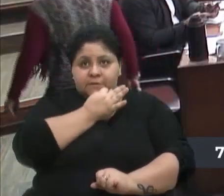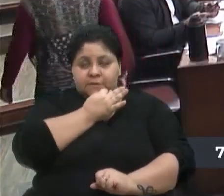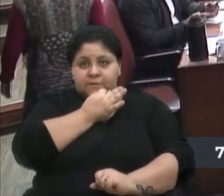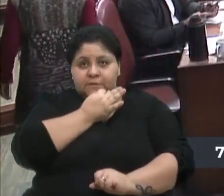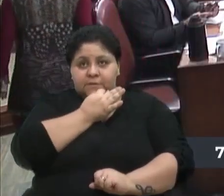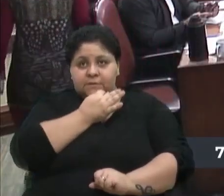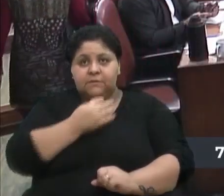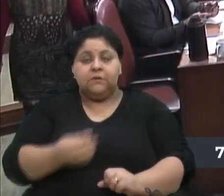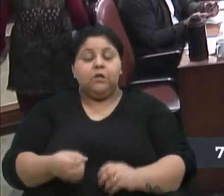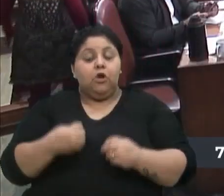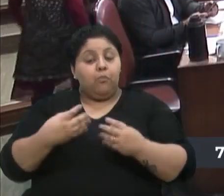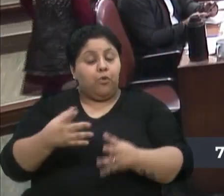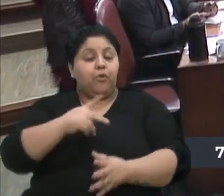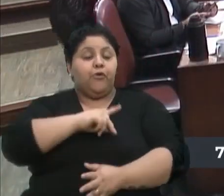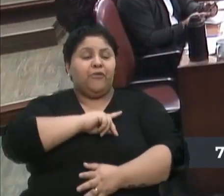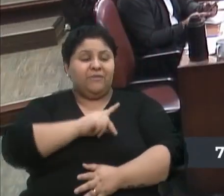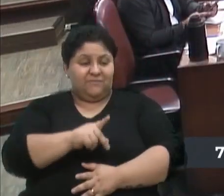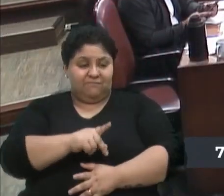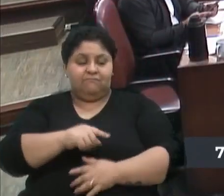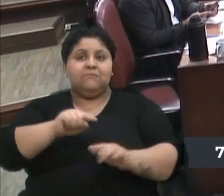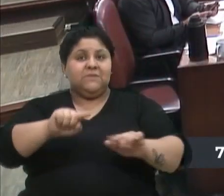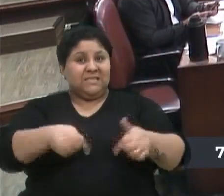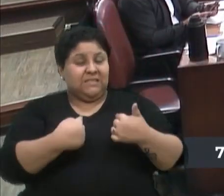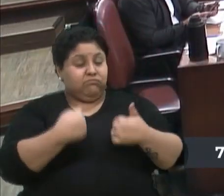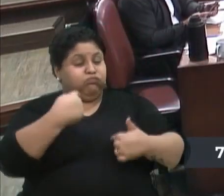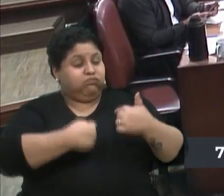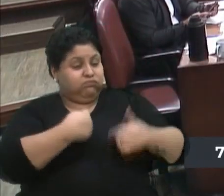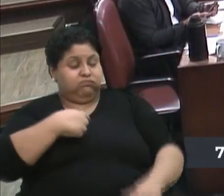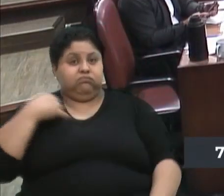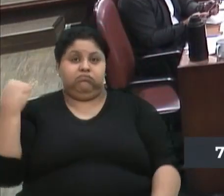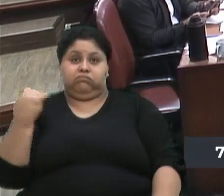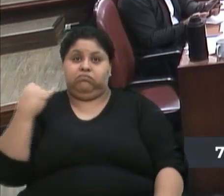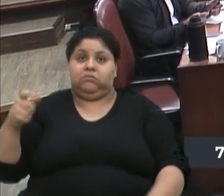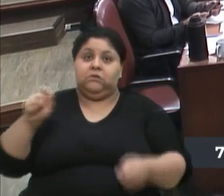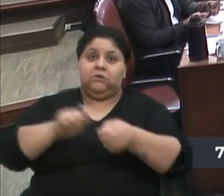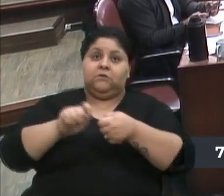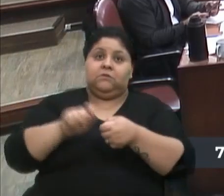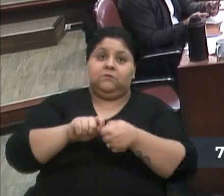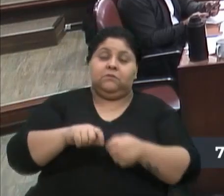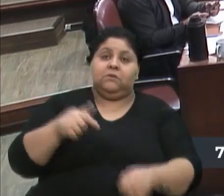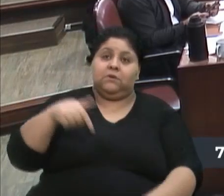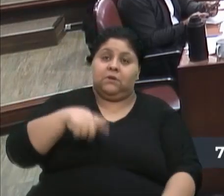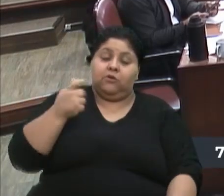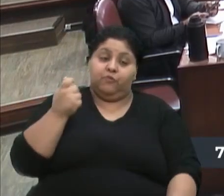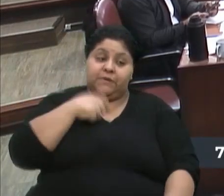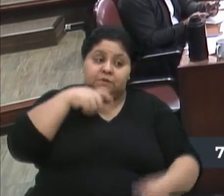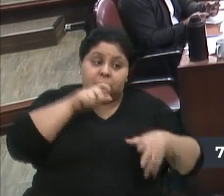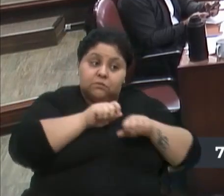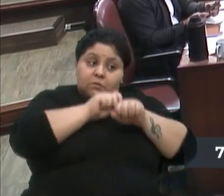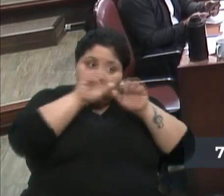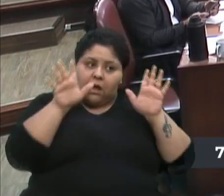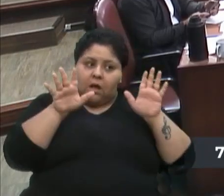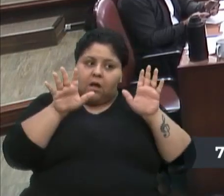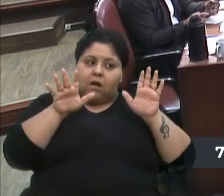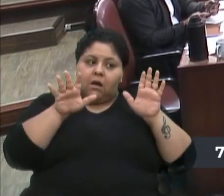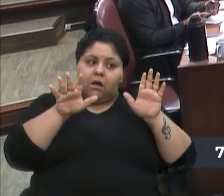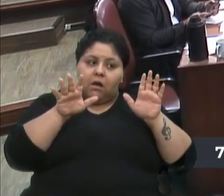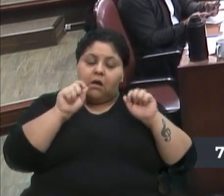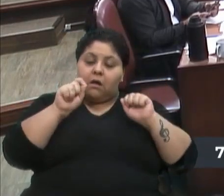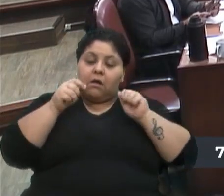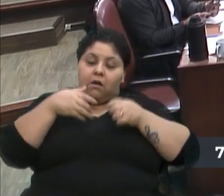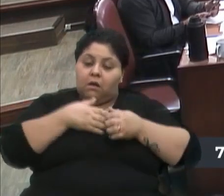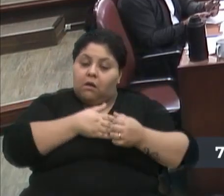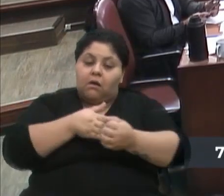Bom, senhor presidente, acho que são discussões importantes que a gente faz aqui. Eu preciso deixar claro, né, para quem está nos